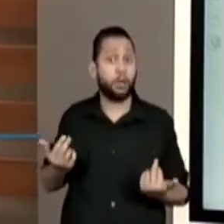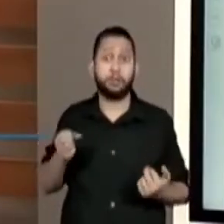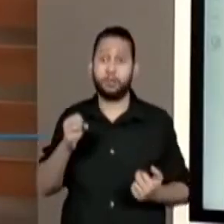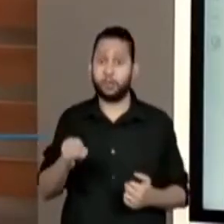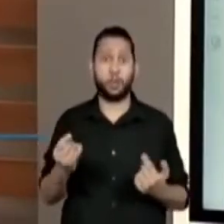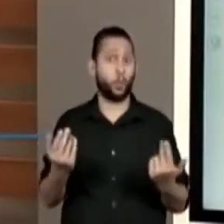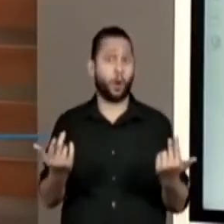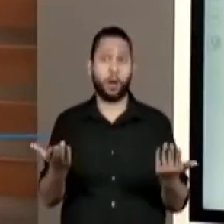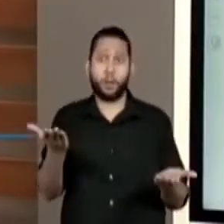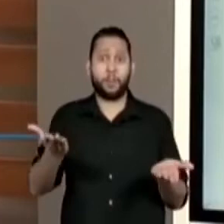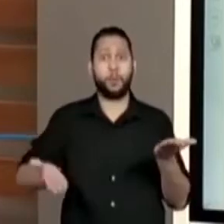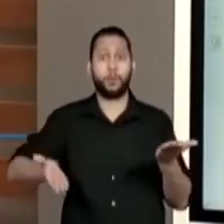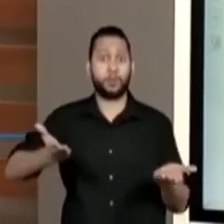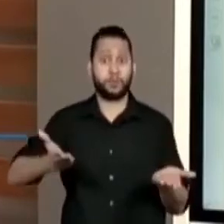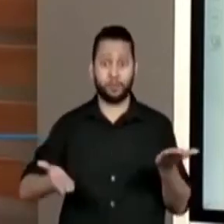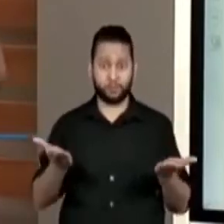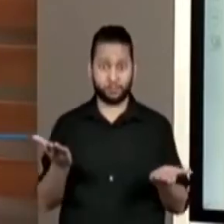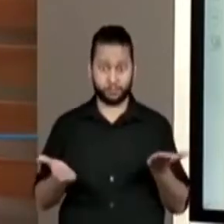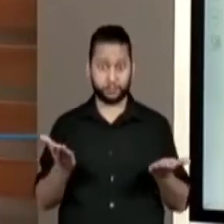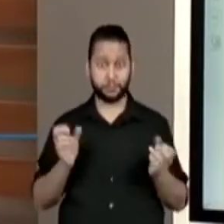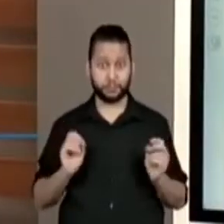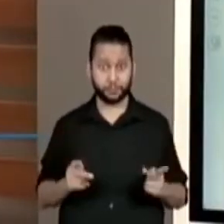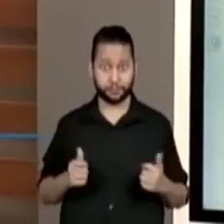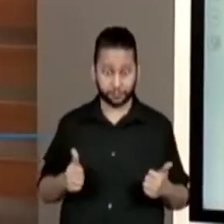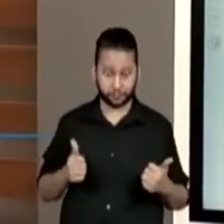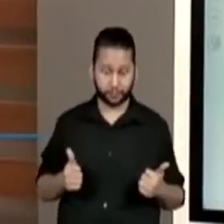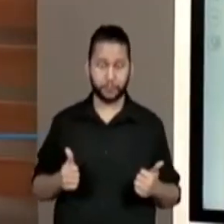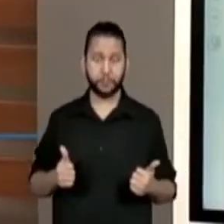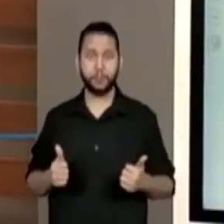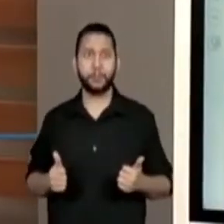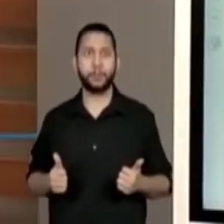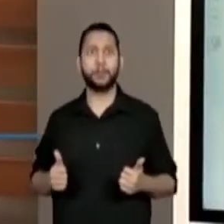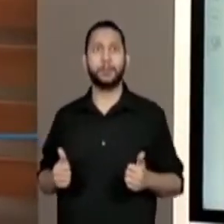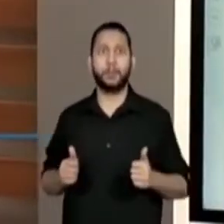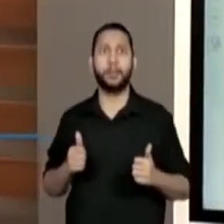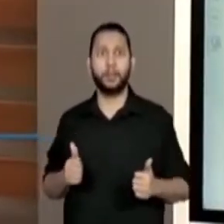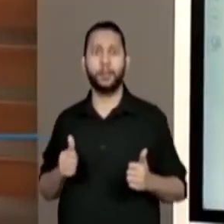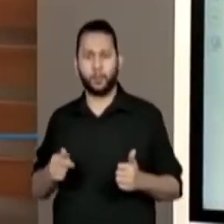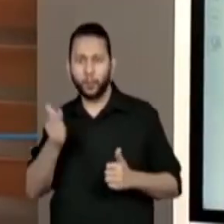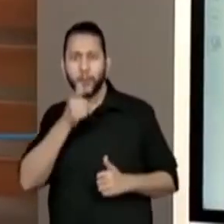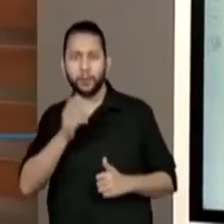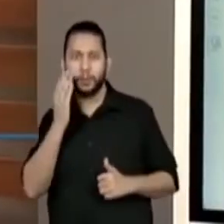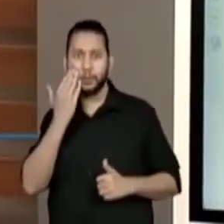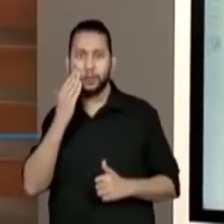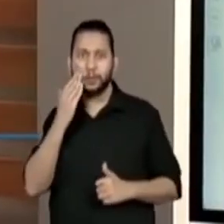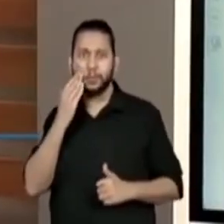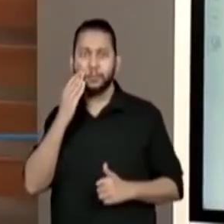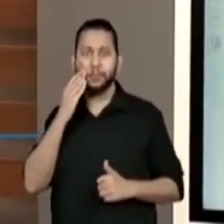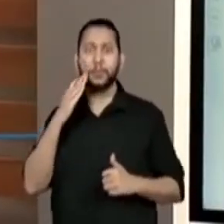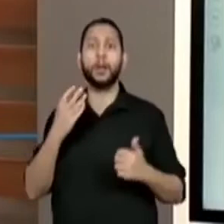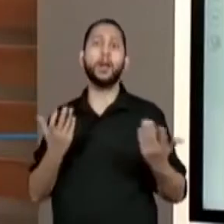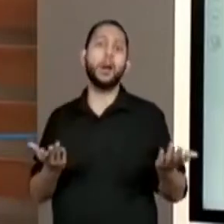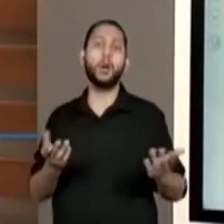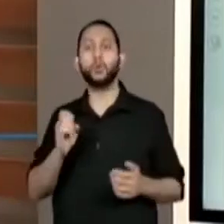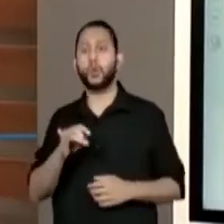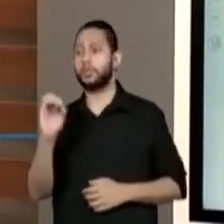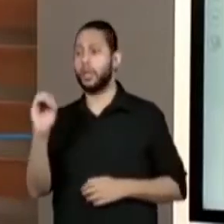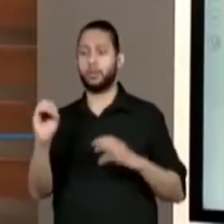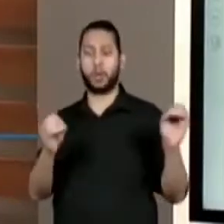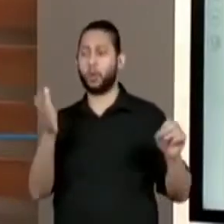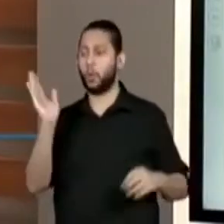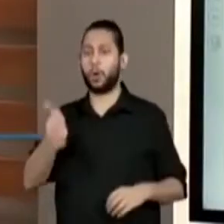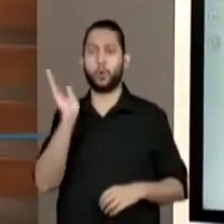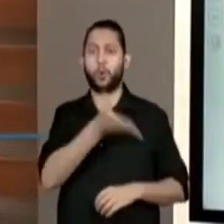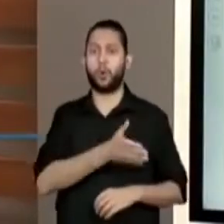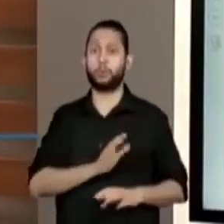igualdade proporcionalidade tá bom em uma não intencional mas está entendendo a pro É só cortar 10